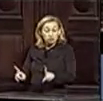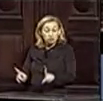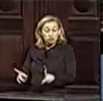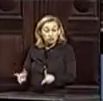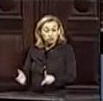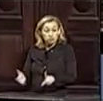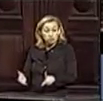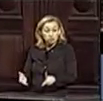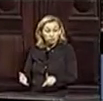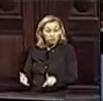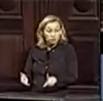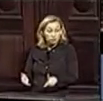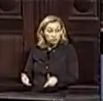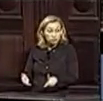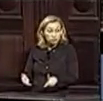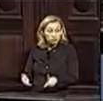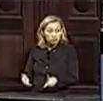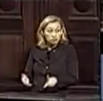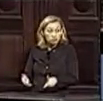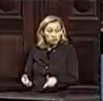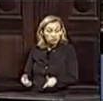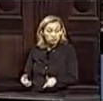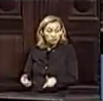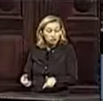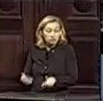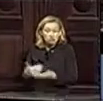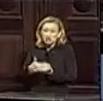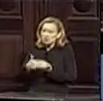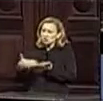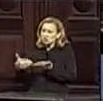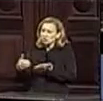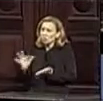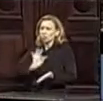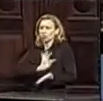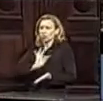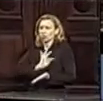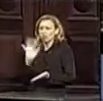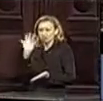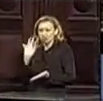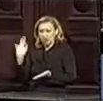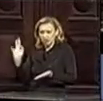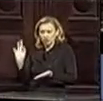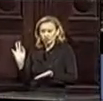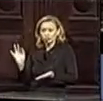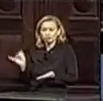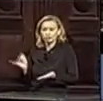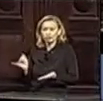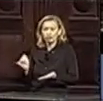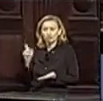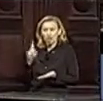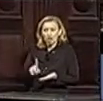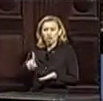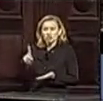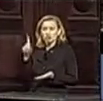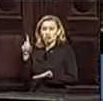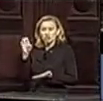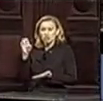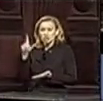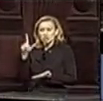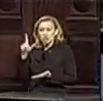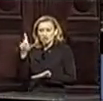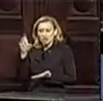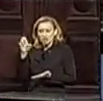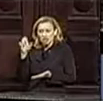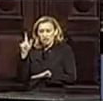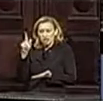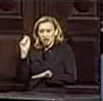passou a ter uma carreira na Polícia Federal. Ele é um delegado federal, oriundo dos